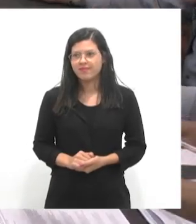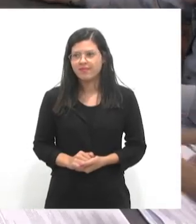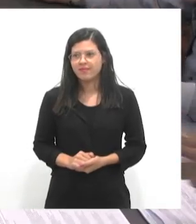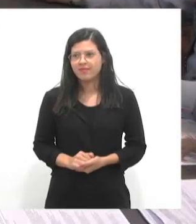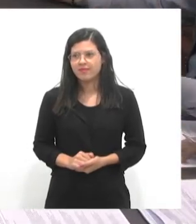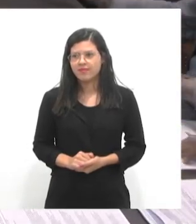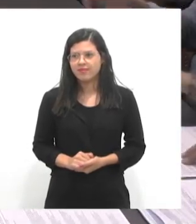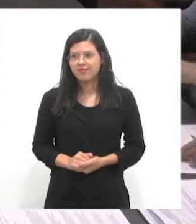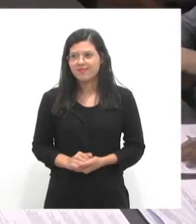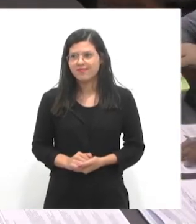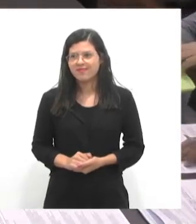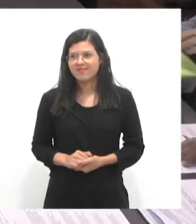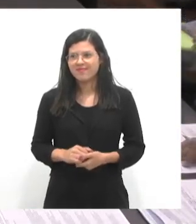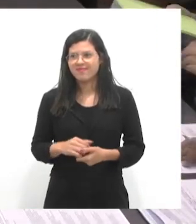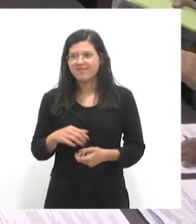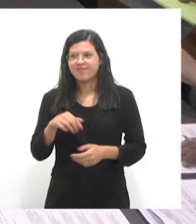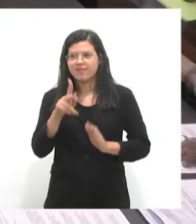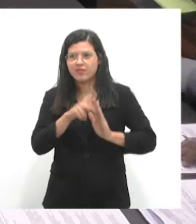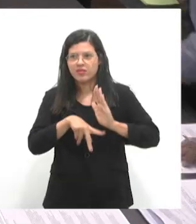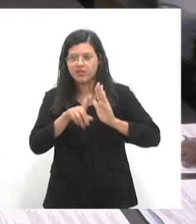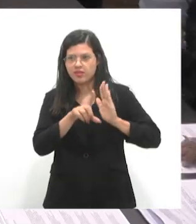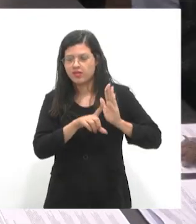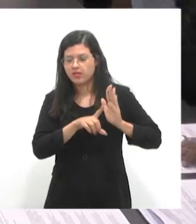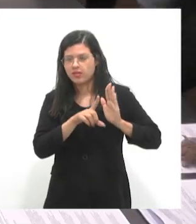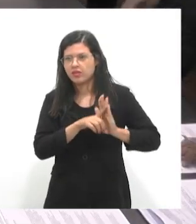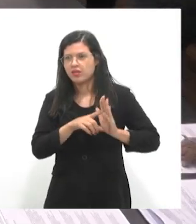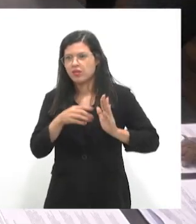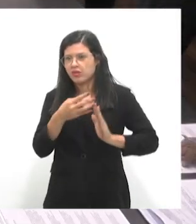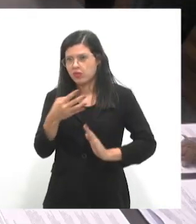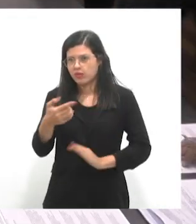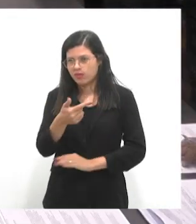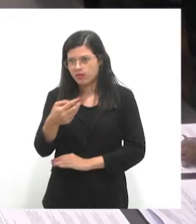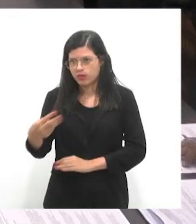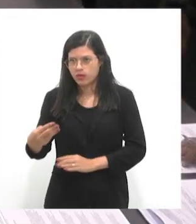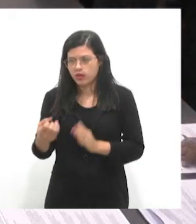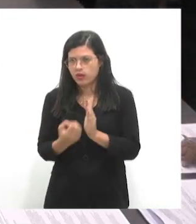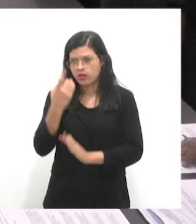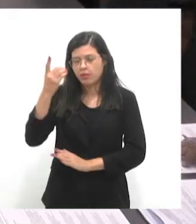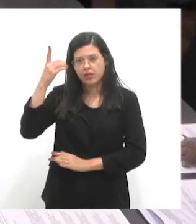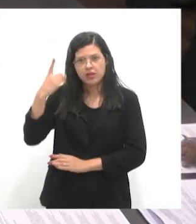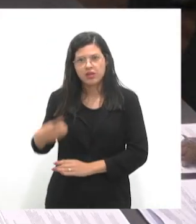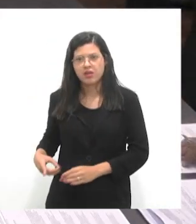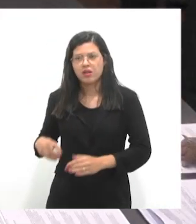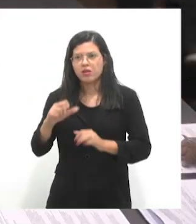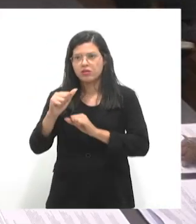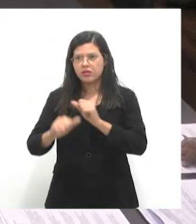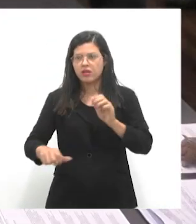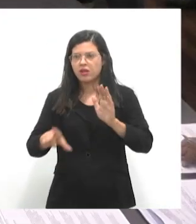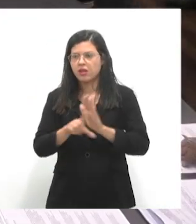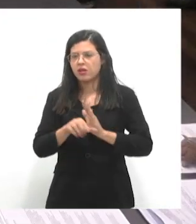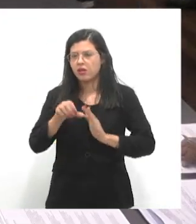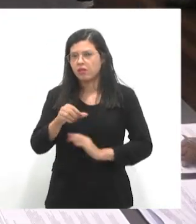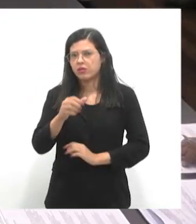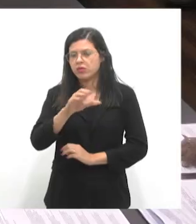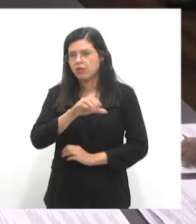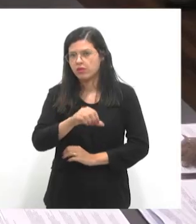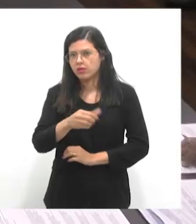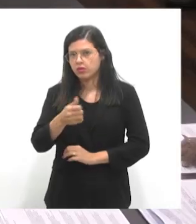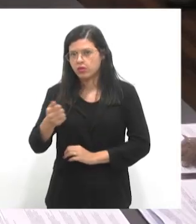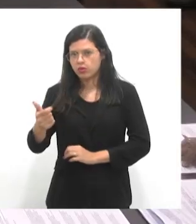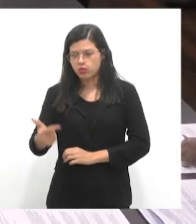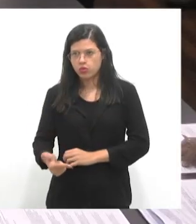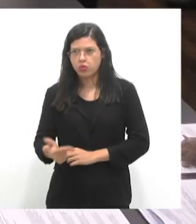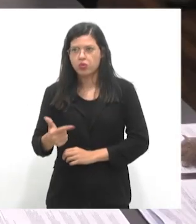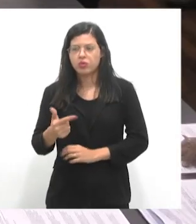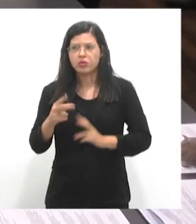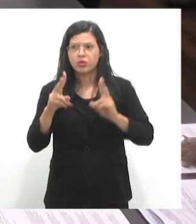de lei 4374 de 24, de autoria da deputada Dani Balbi, que altera a lei 9.212, de 17 de março de 21,